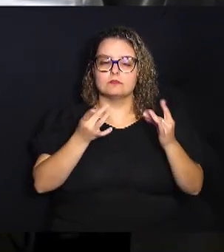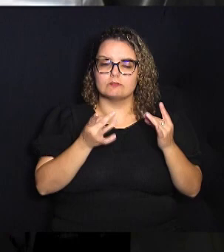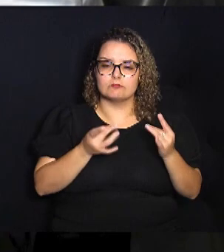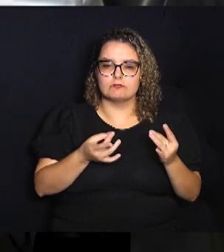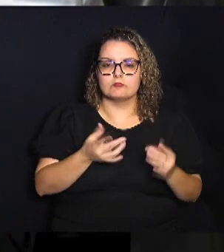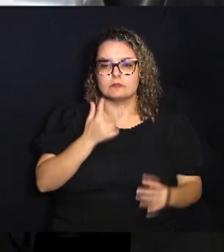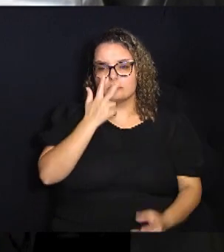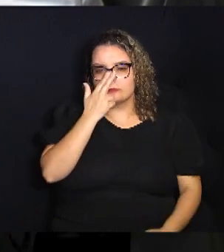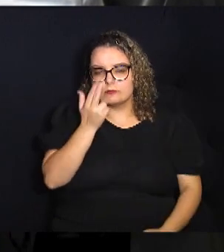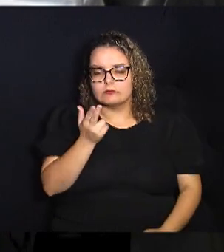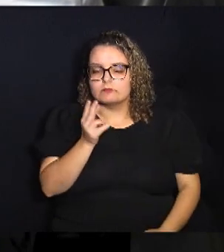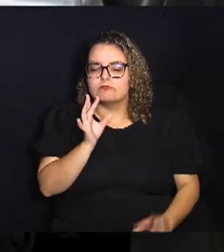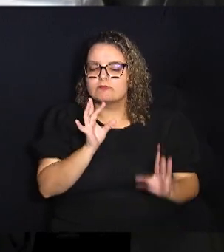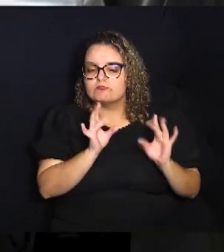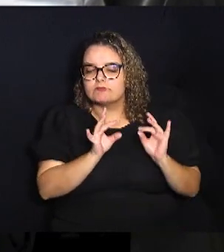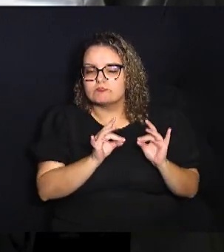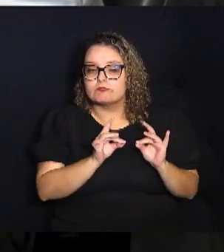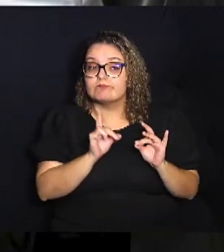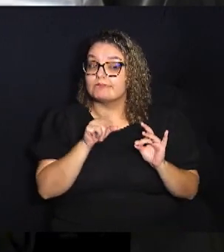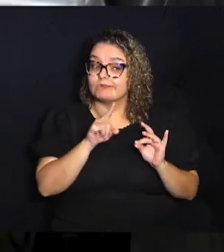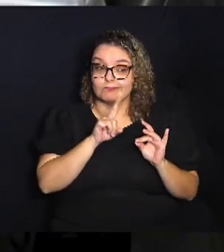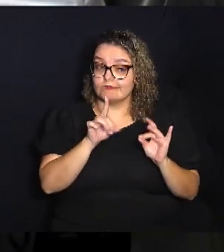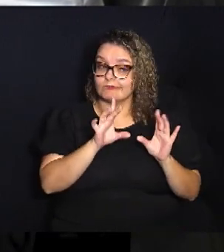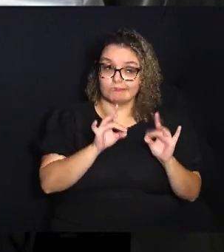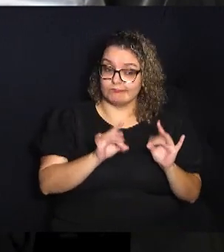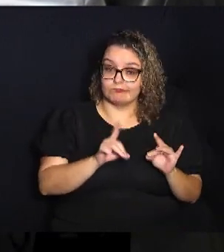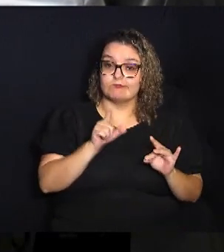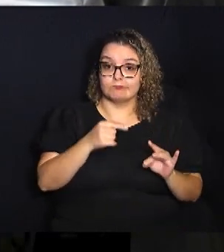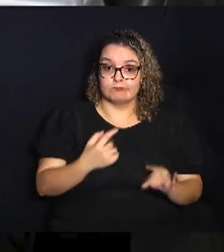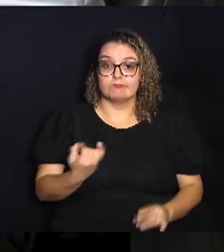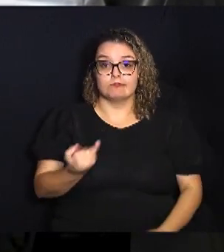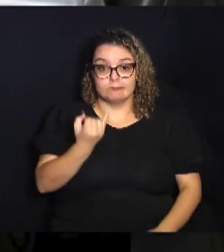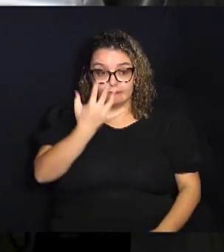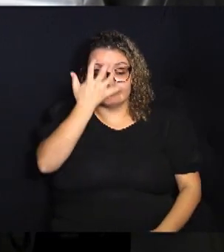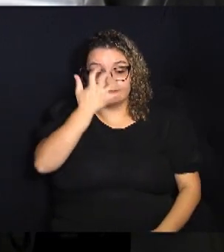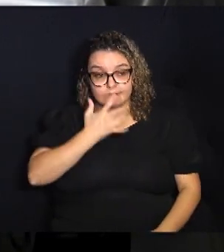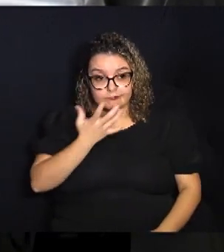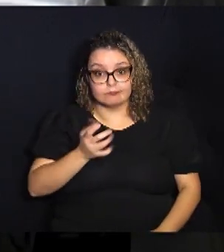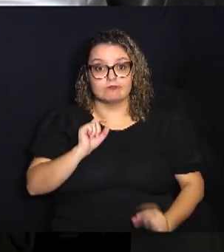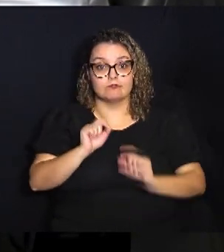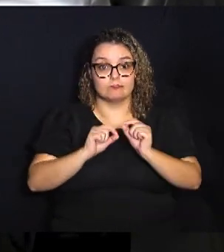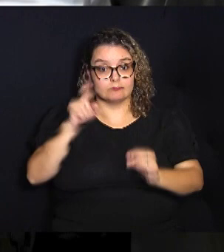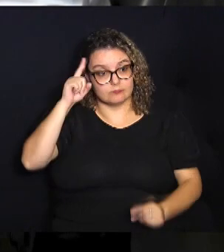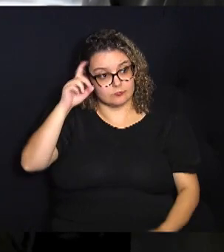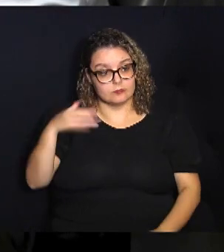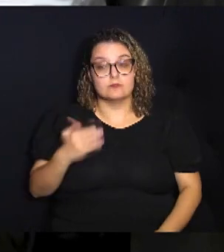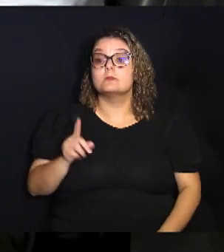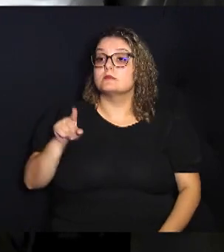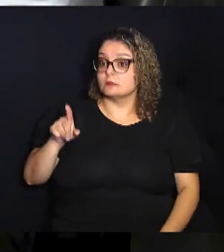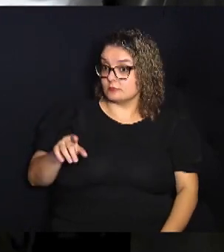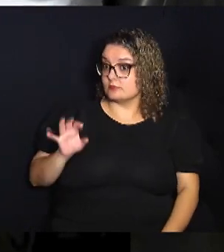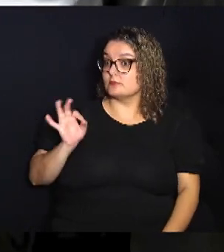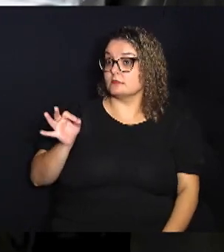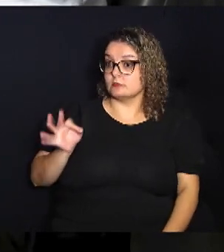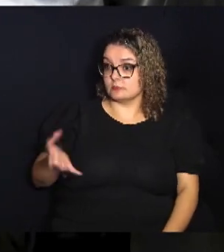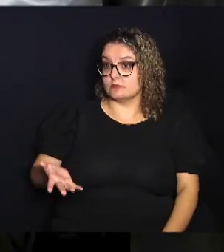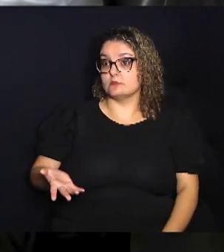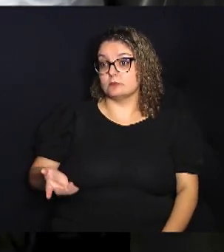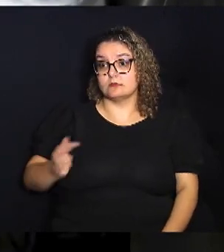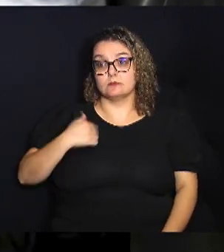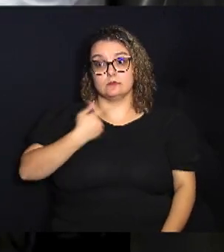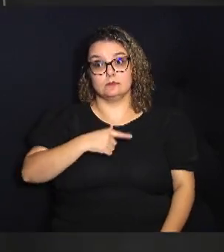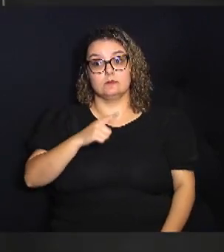tão detalhes, mas não é detalhe, é algo muito importante para quem vive o dia a dia. Isso, e olha, e nós